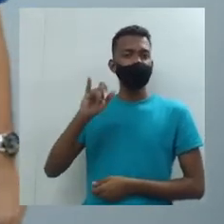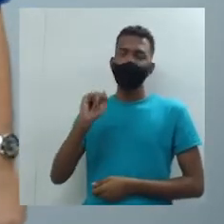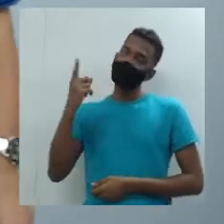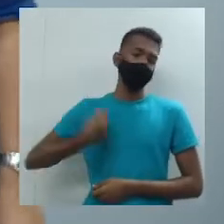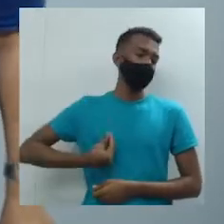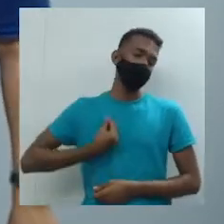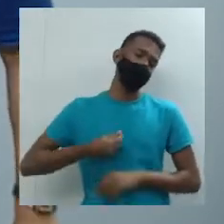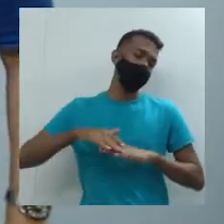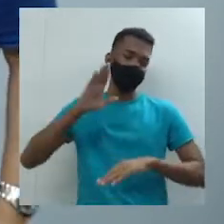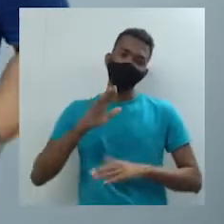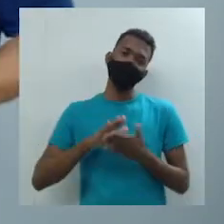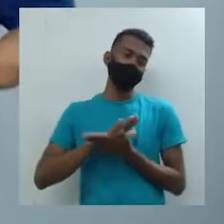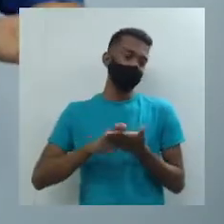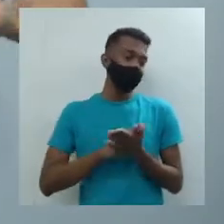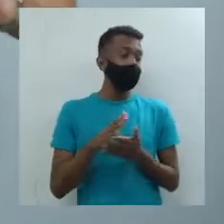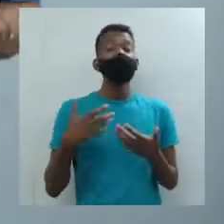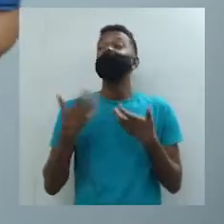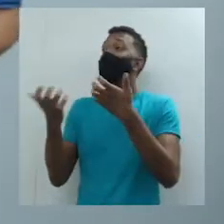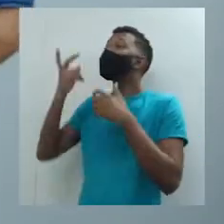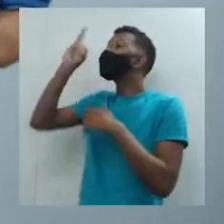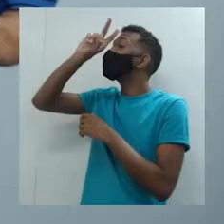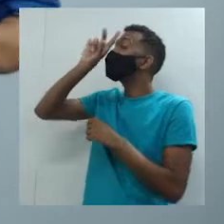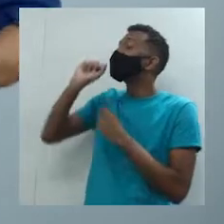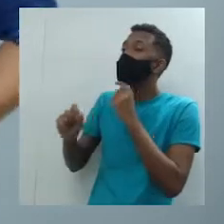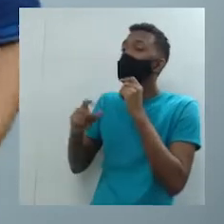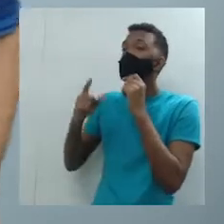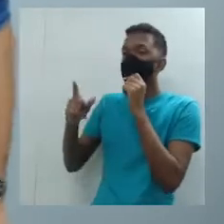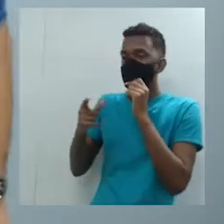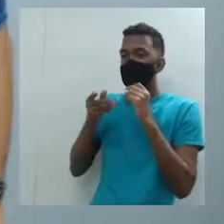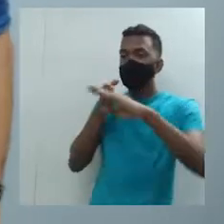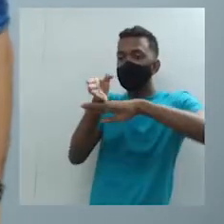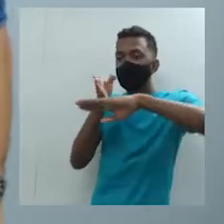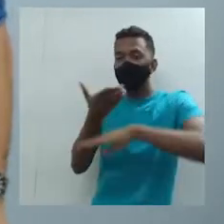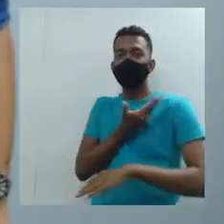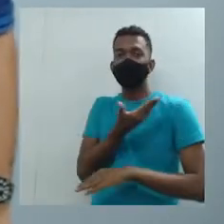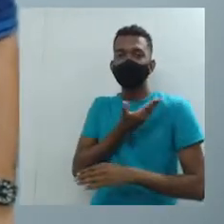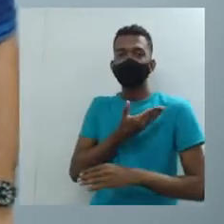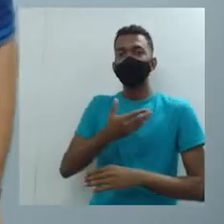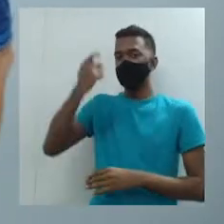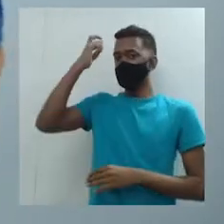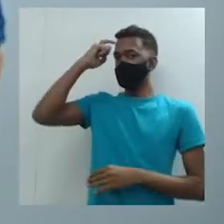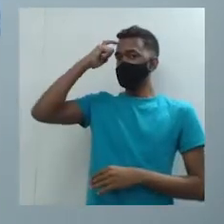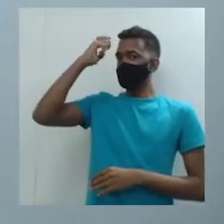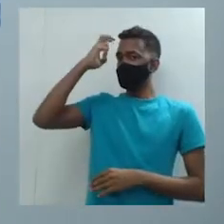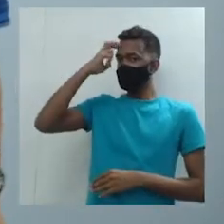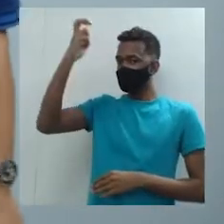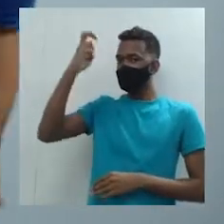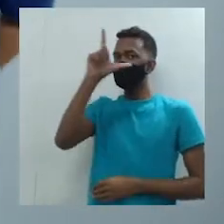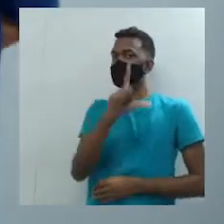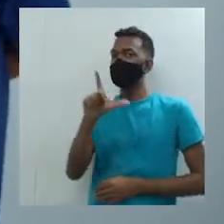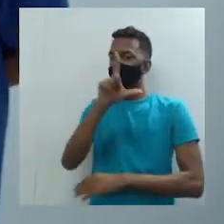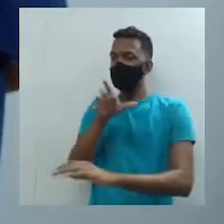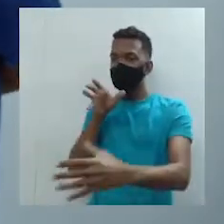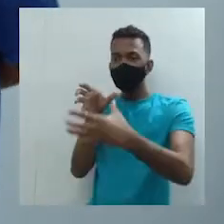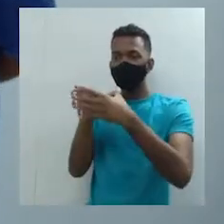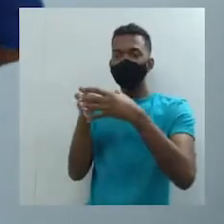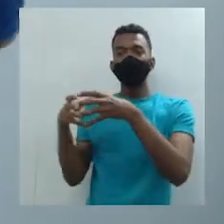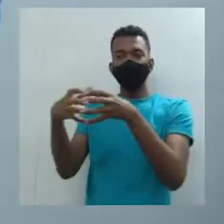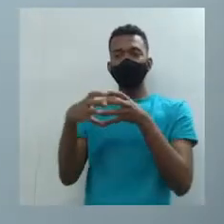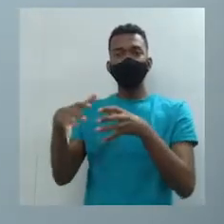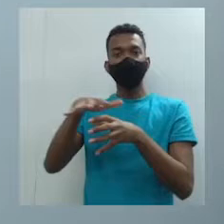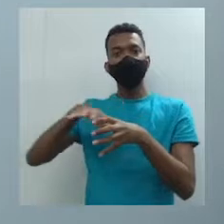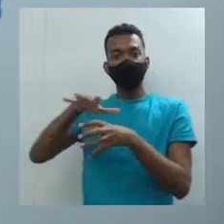lembrar aqui, como o senhor falou, que era um espaço que ele iria para os amigos intelectuais, literatos da época. A boemia